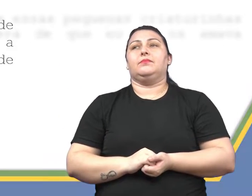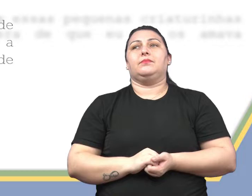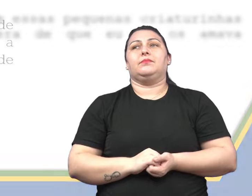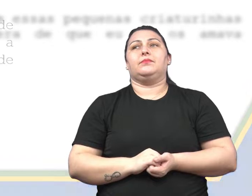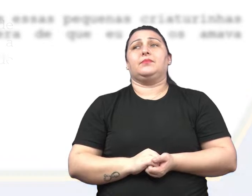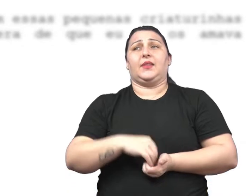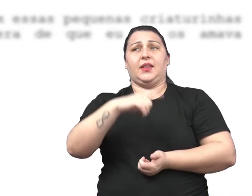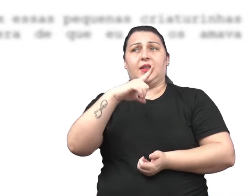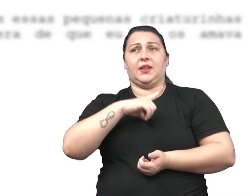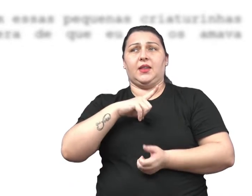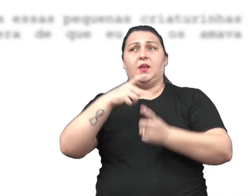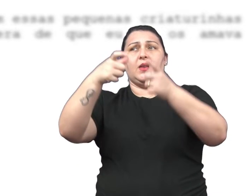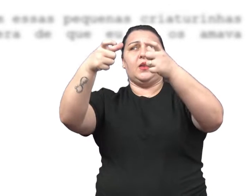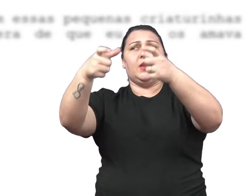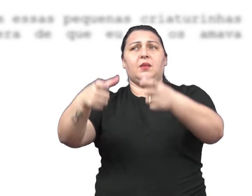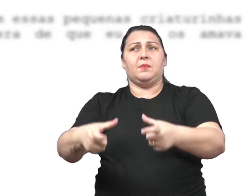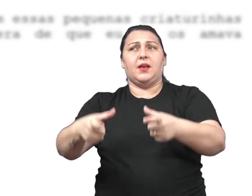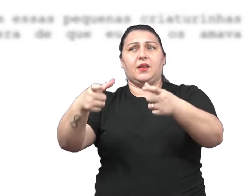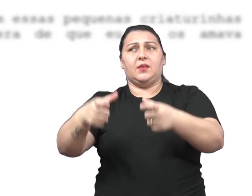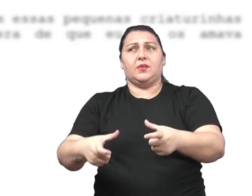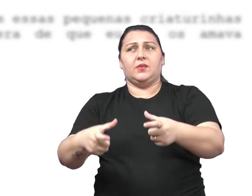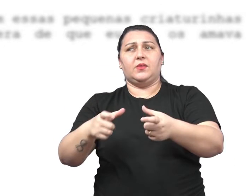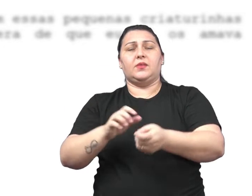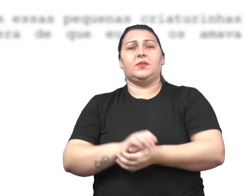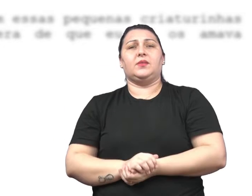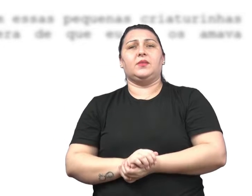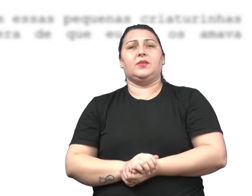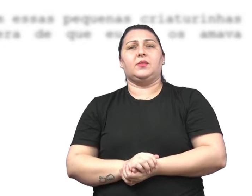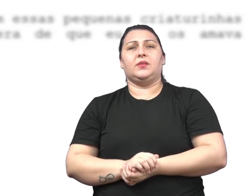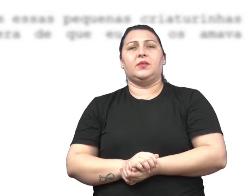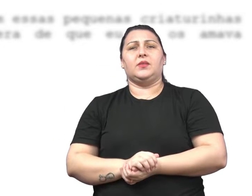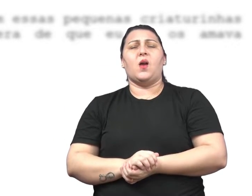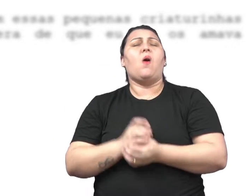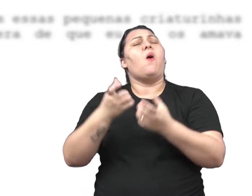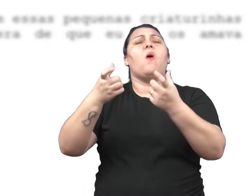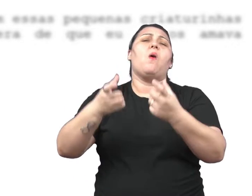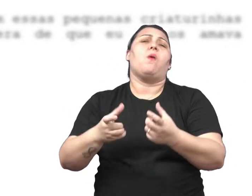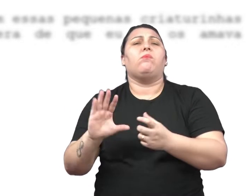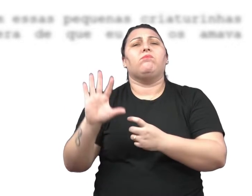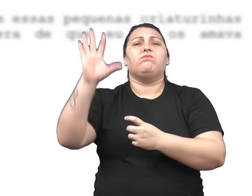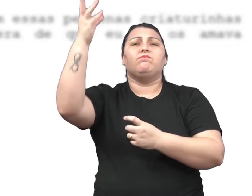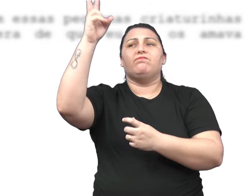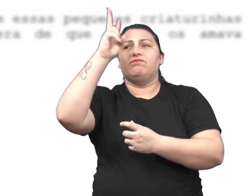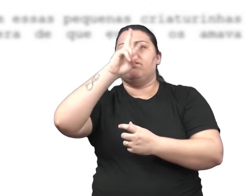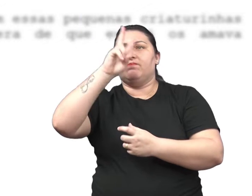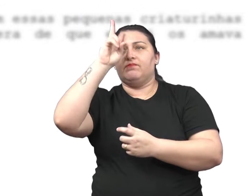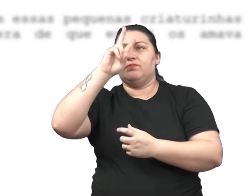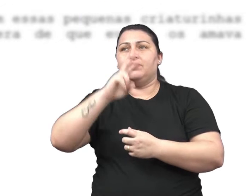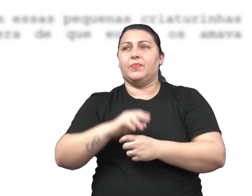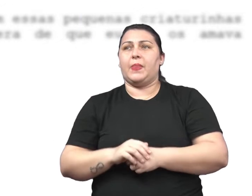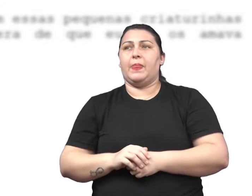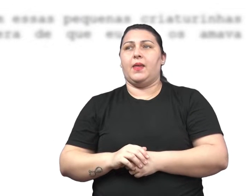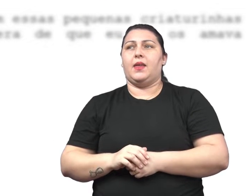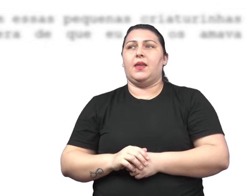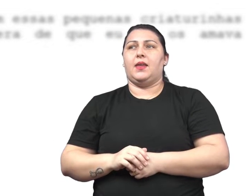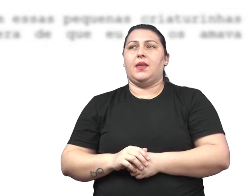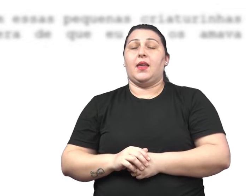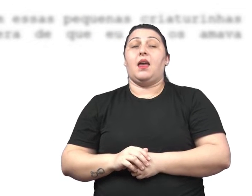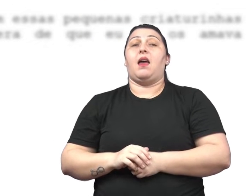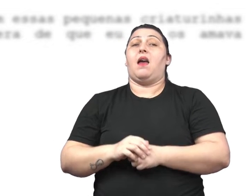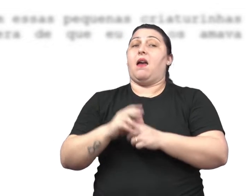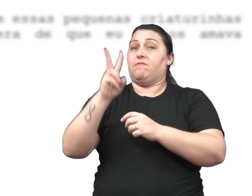Nós temos ainda a especificação do espaço. Onde se passa a história? Nesse texto, a